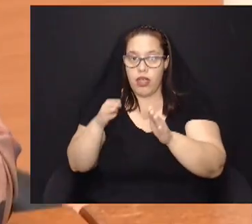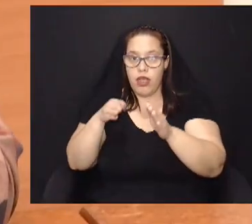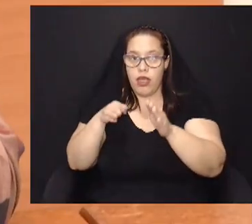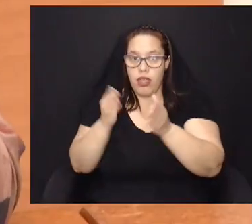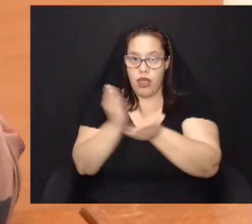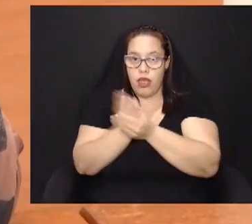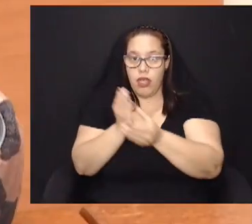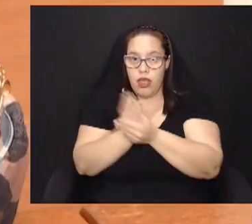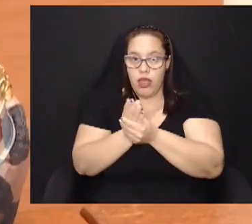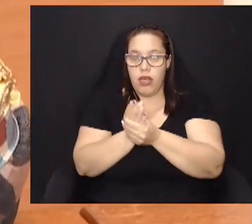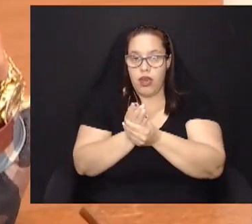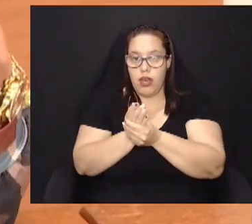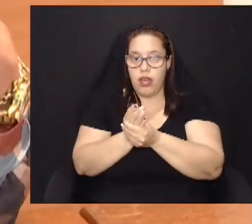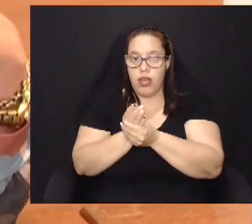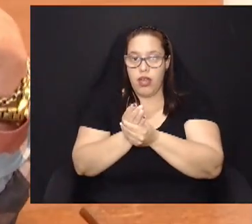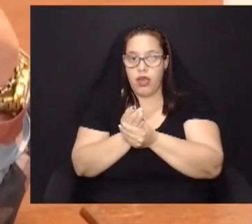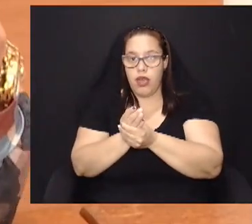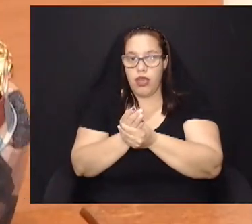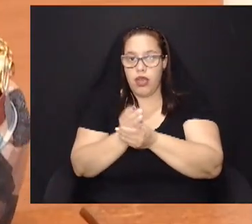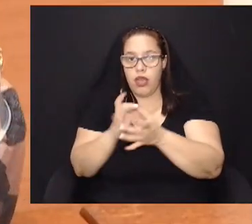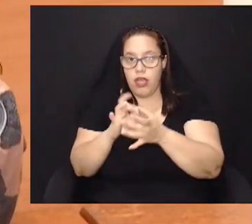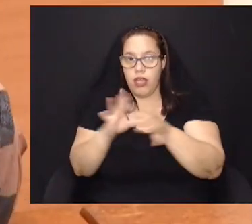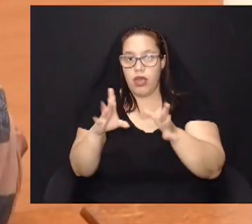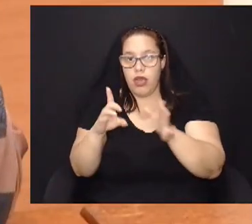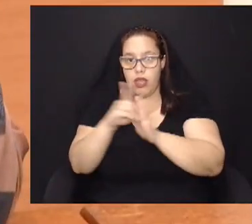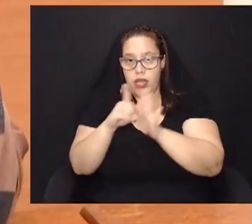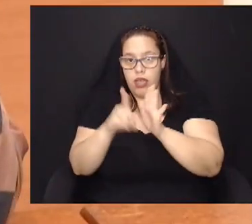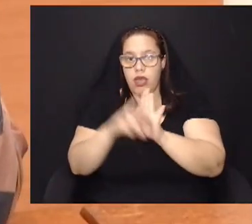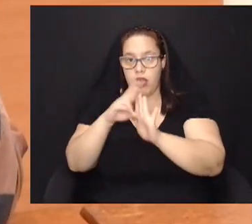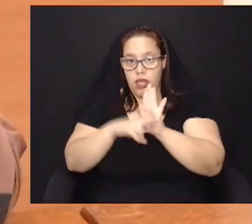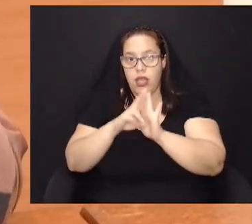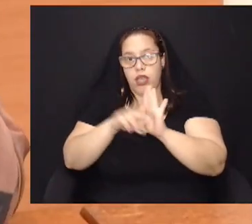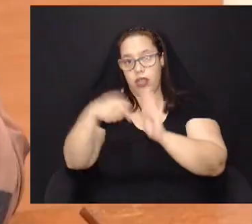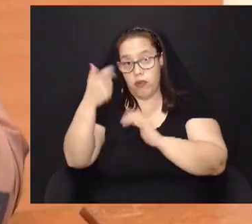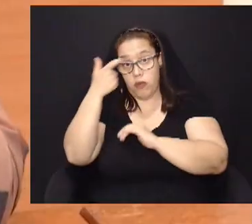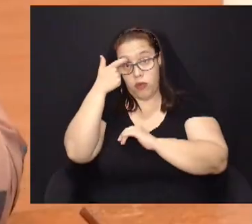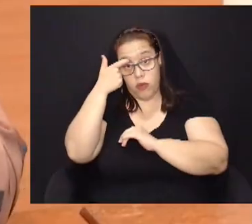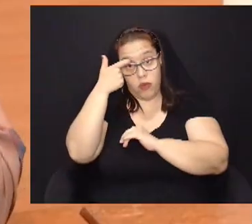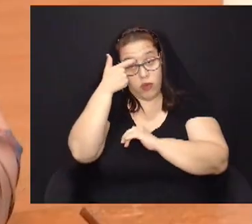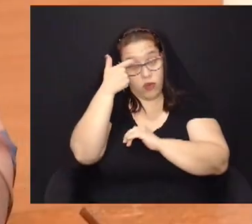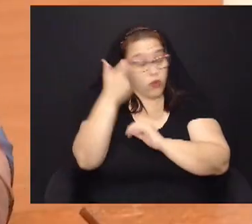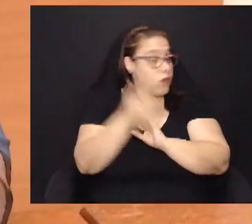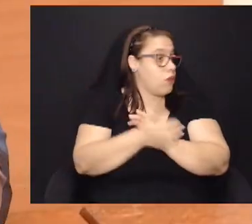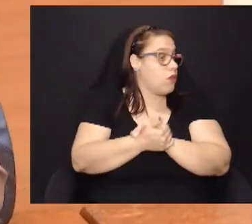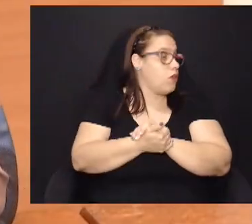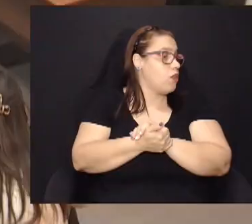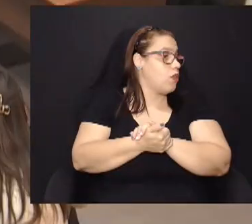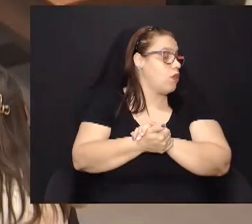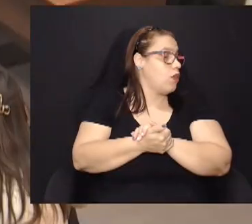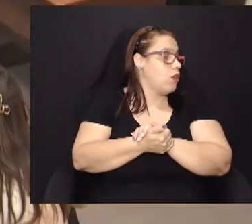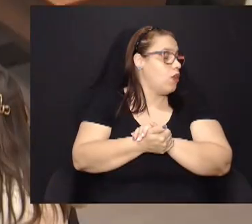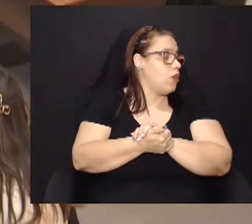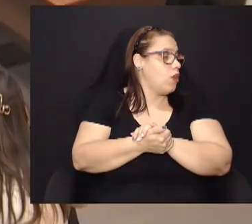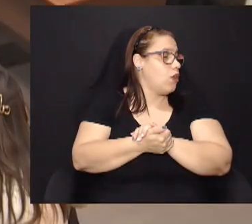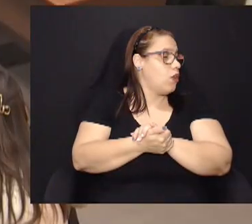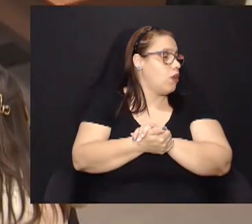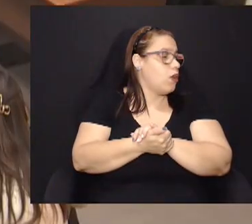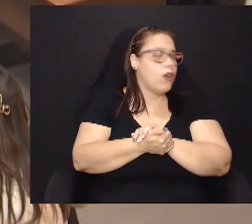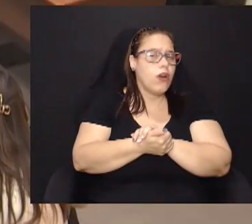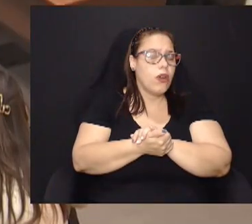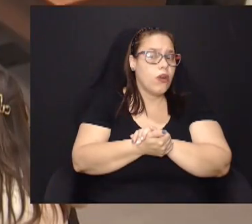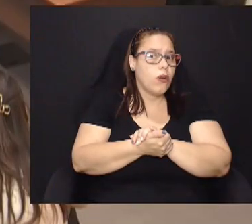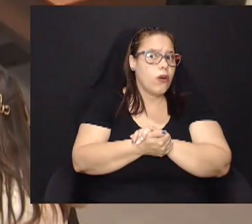no processo, tá? Porque vai ter um decreto regulamentador depois. Ok. Em relação ao da guarda, né,